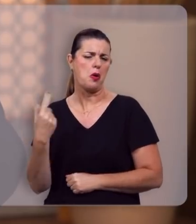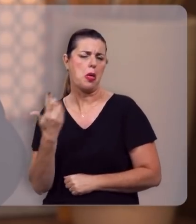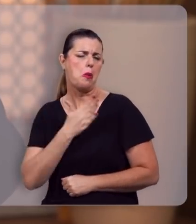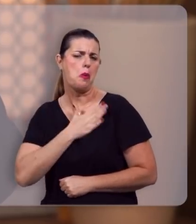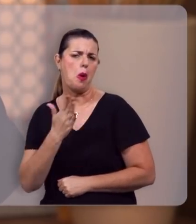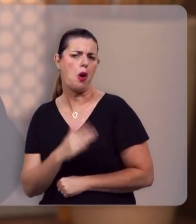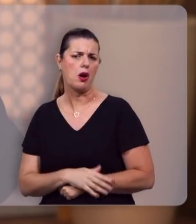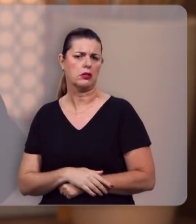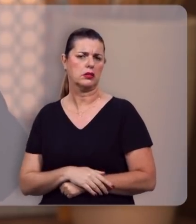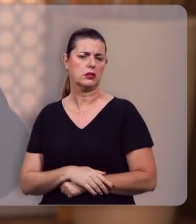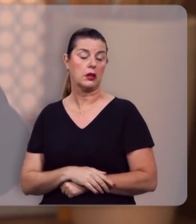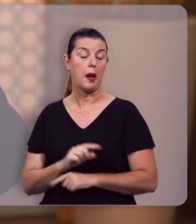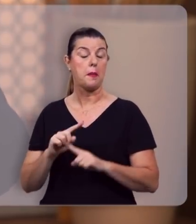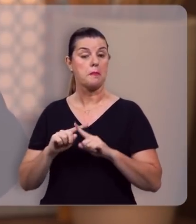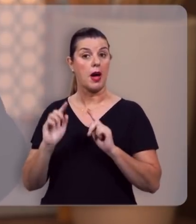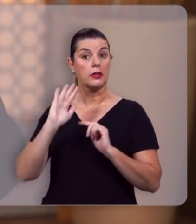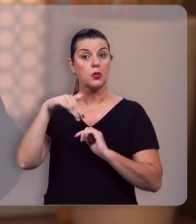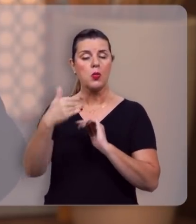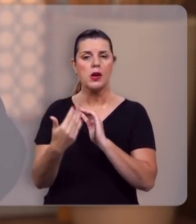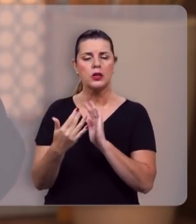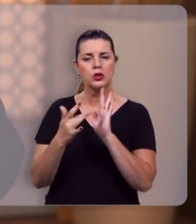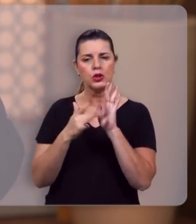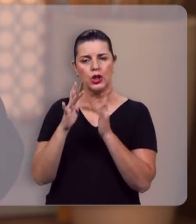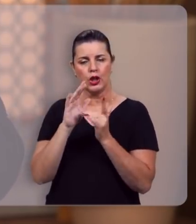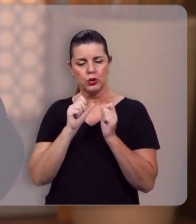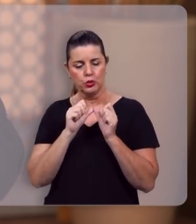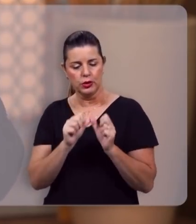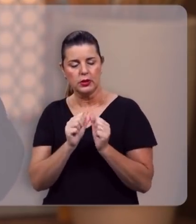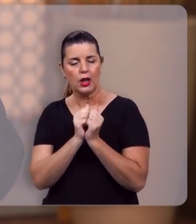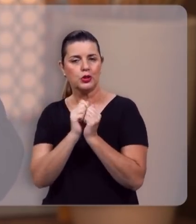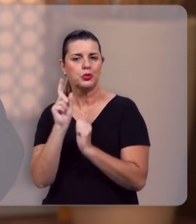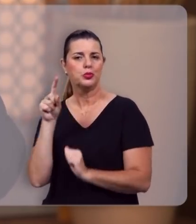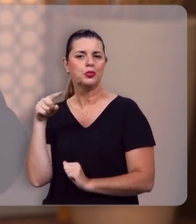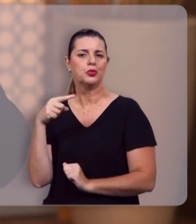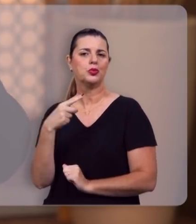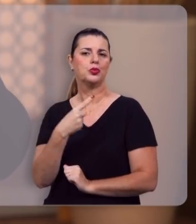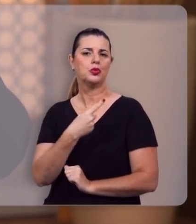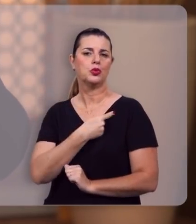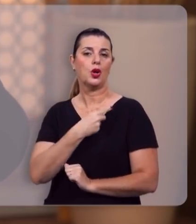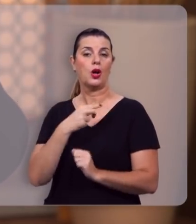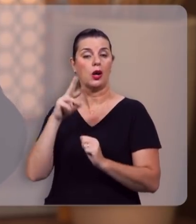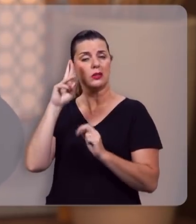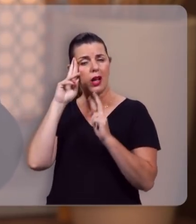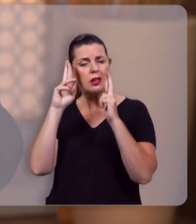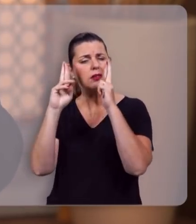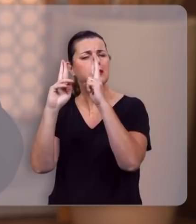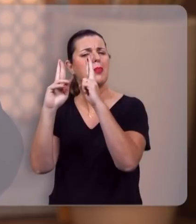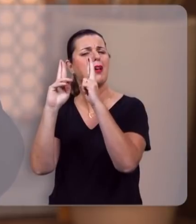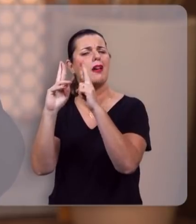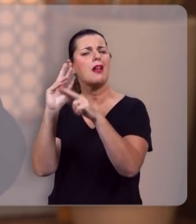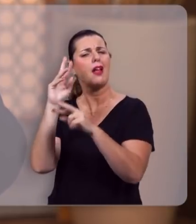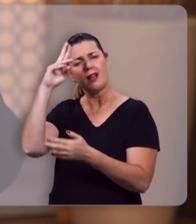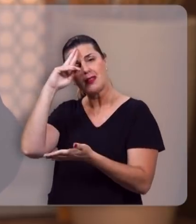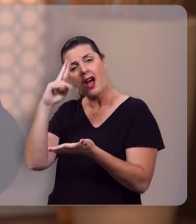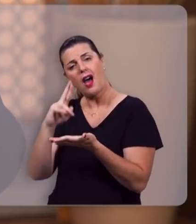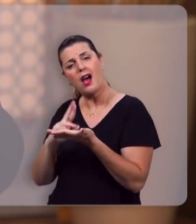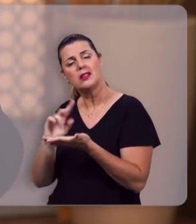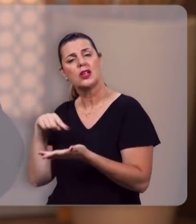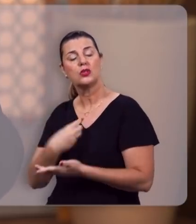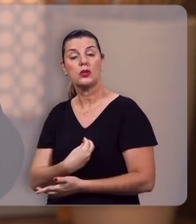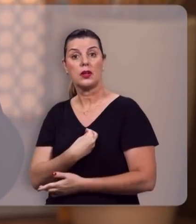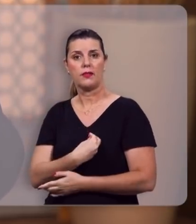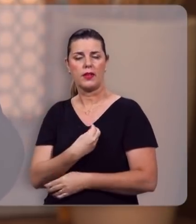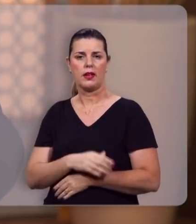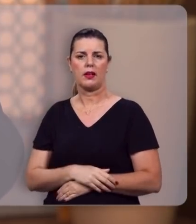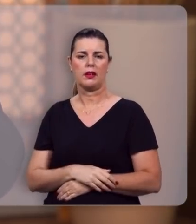vida. Mas quando nós temos Cristo em nossa vida, como o reverendo Rodrigo disse, Ele é a nossa esperança, a razão do